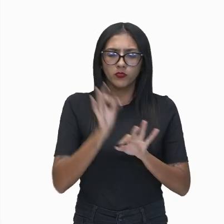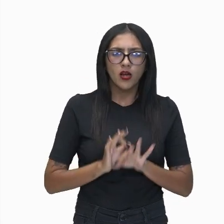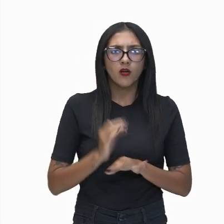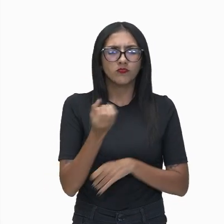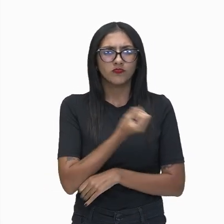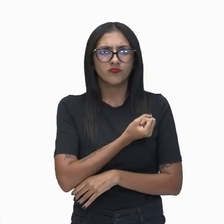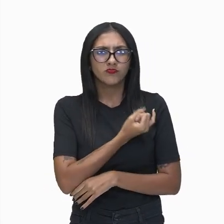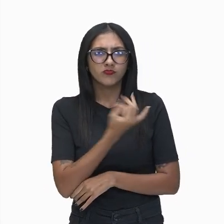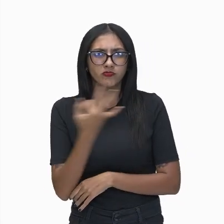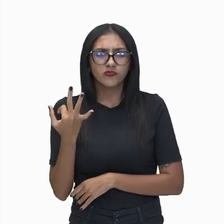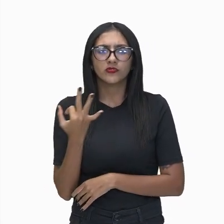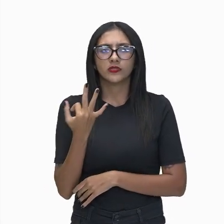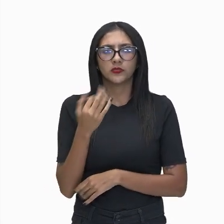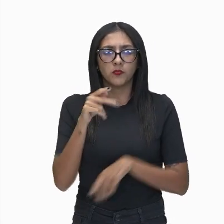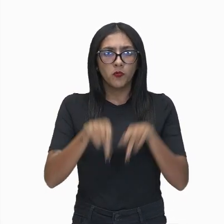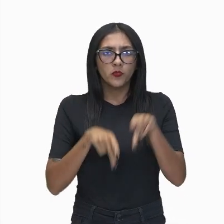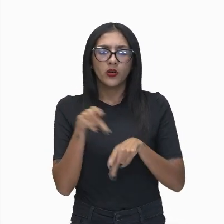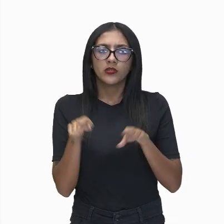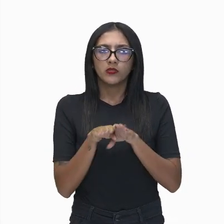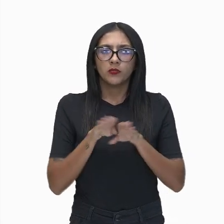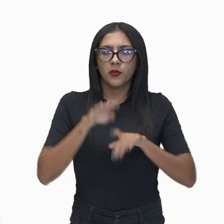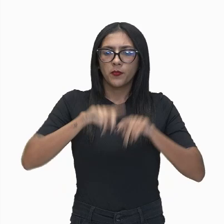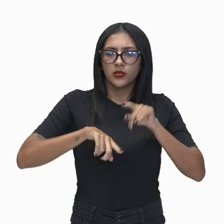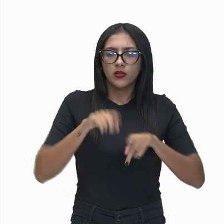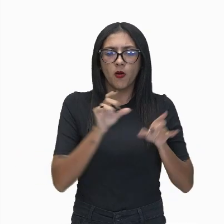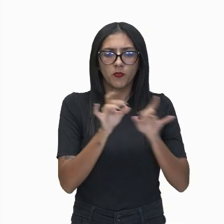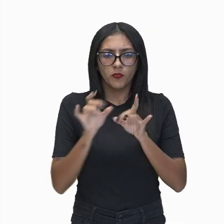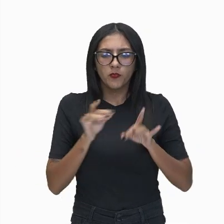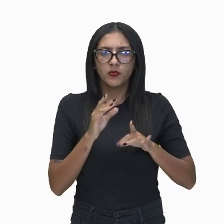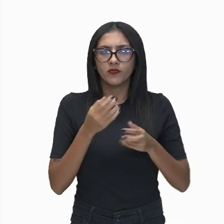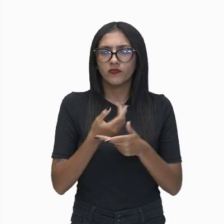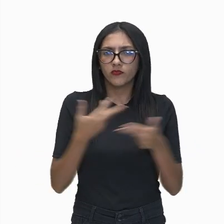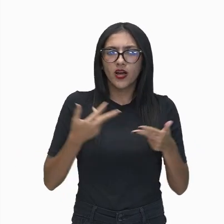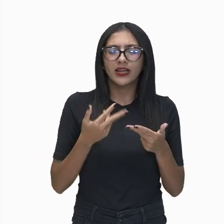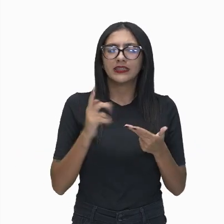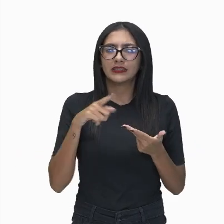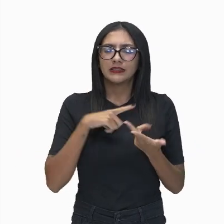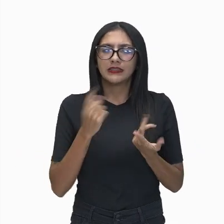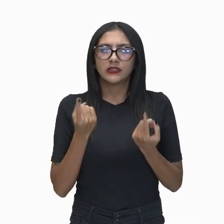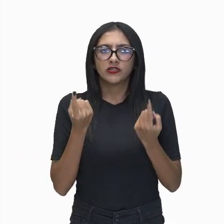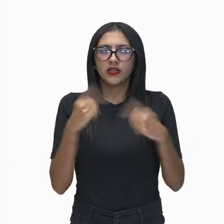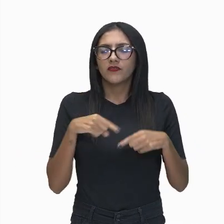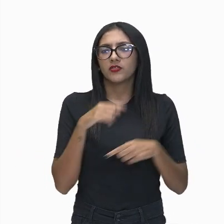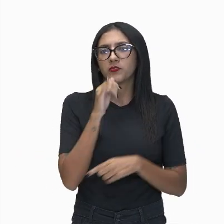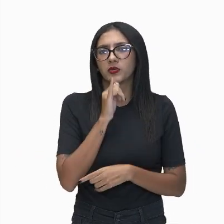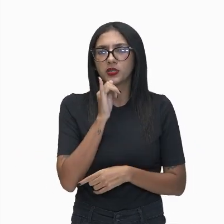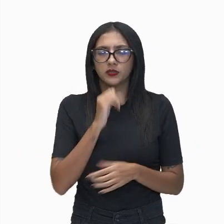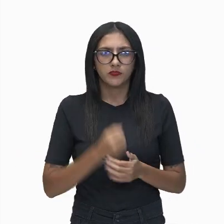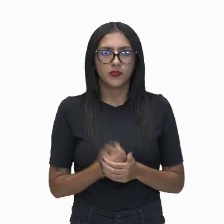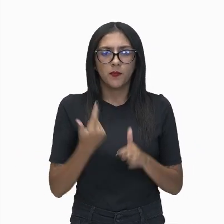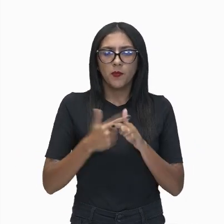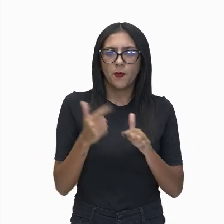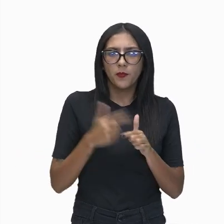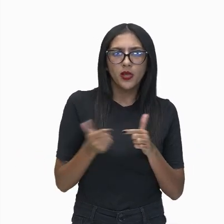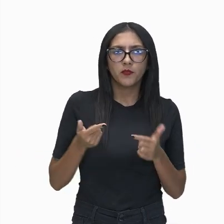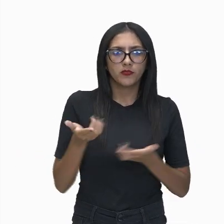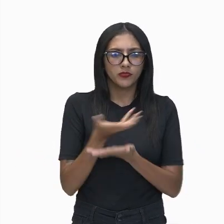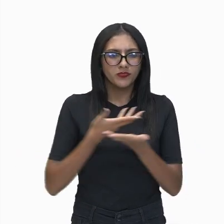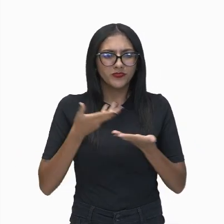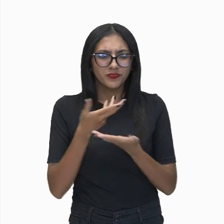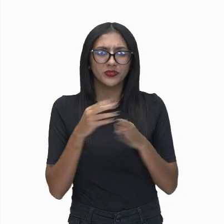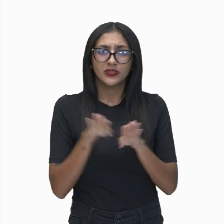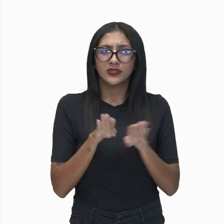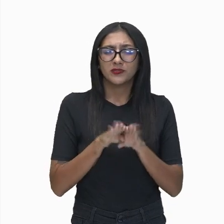pessoas e mercadorias, elas geram desafios significativos, incluindo problemas de circulação e